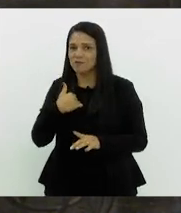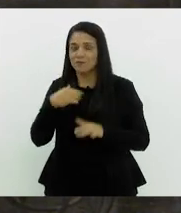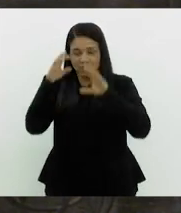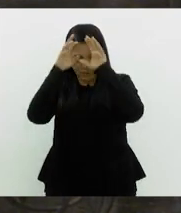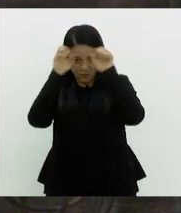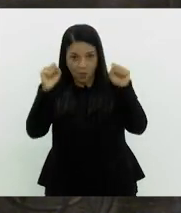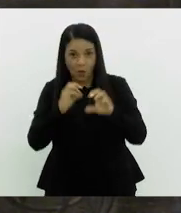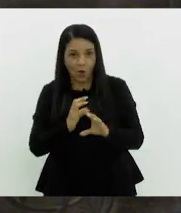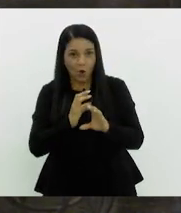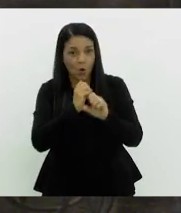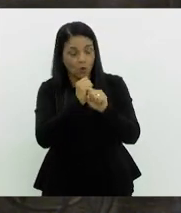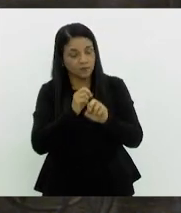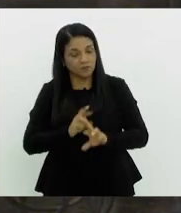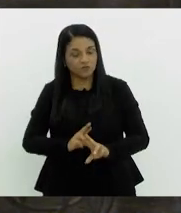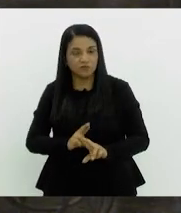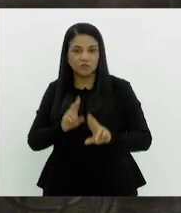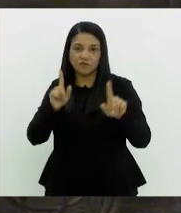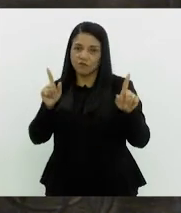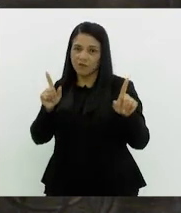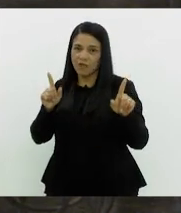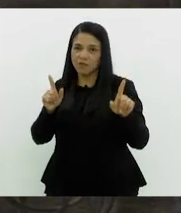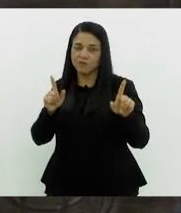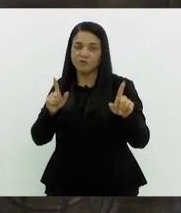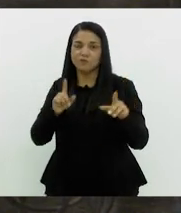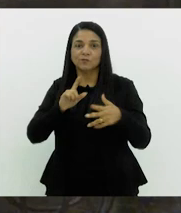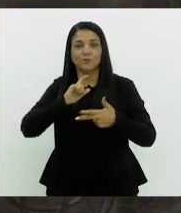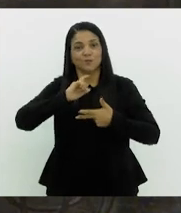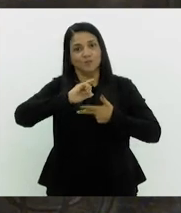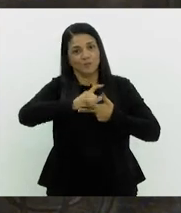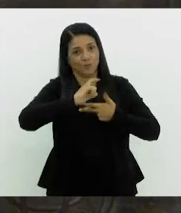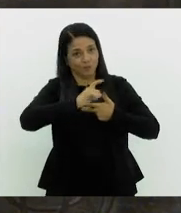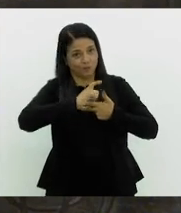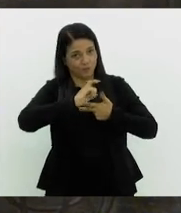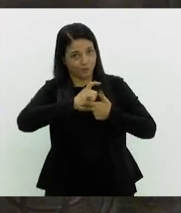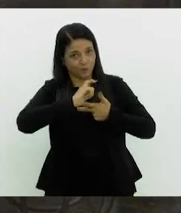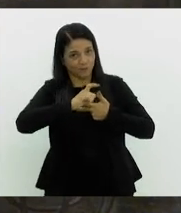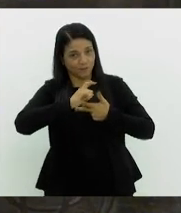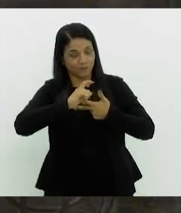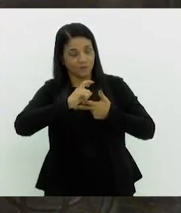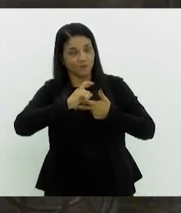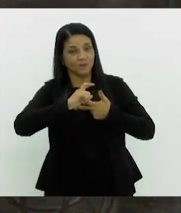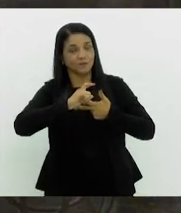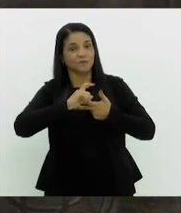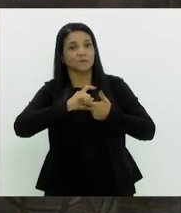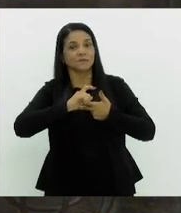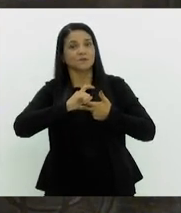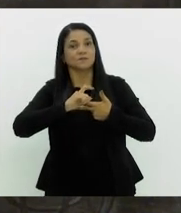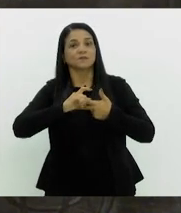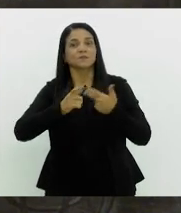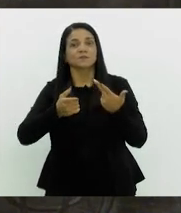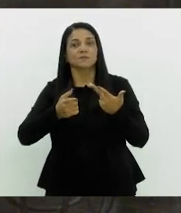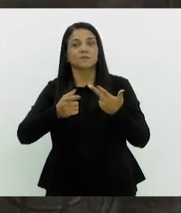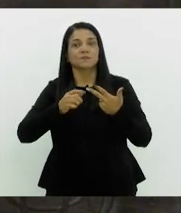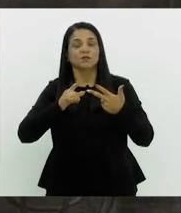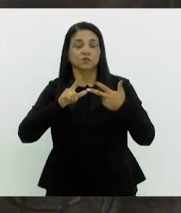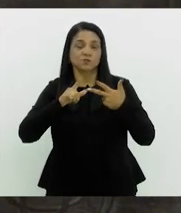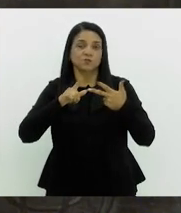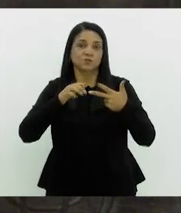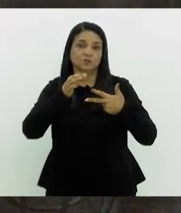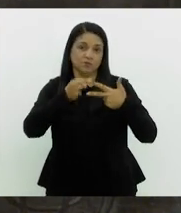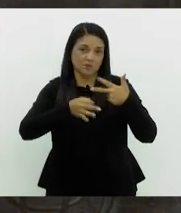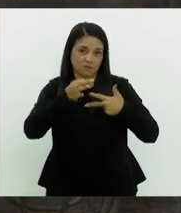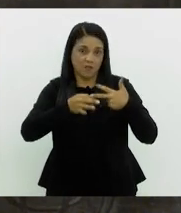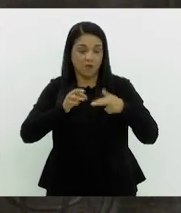contas, diferente do Poder Judiciário, eles fazem parte do Poder Legislativo, e mais do que isso, a origem